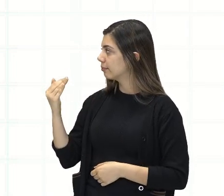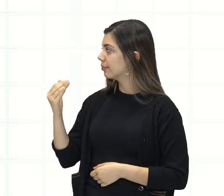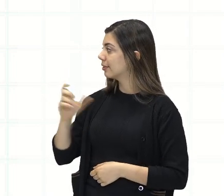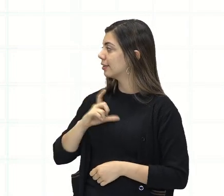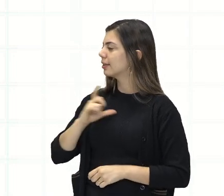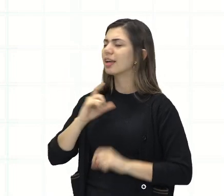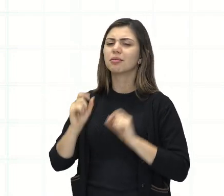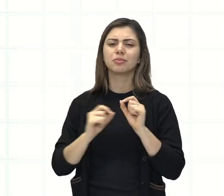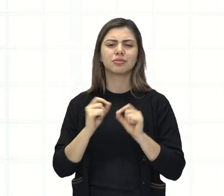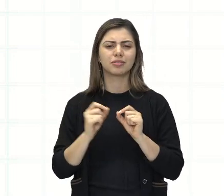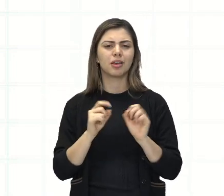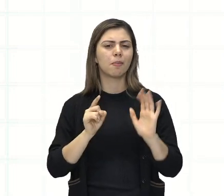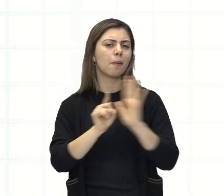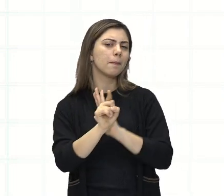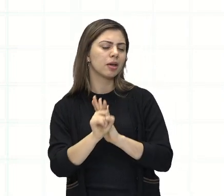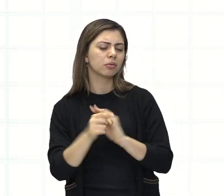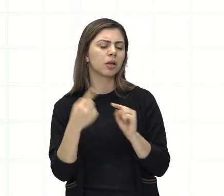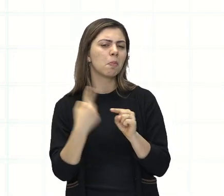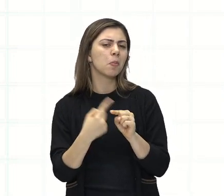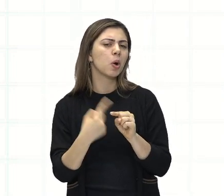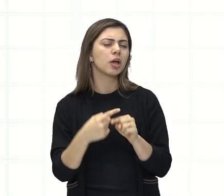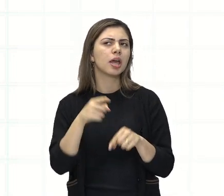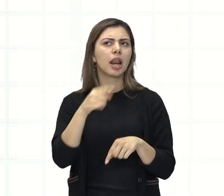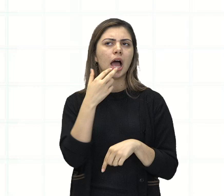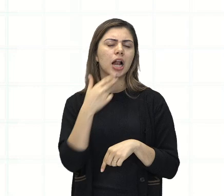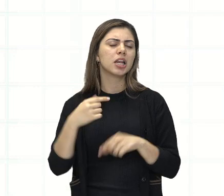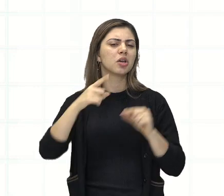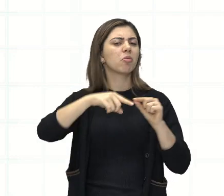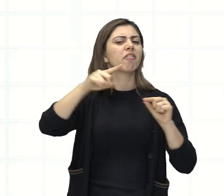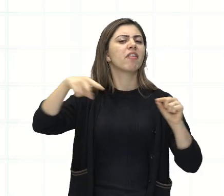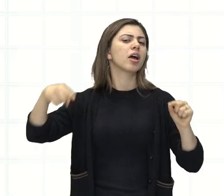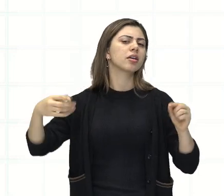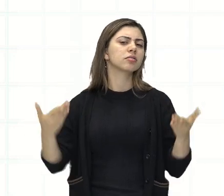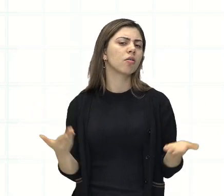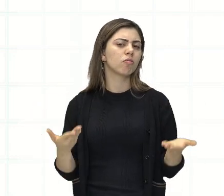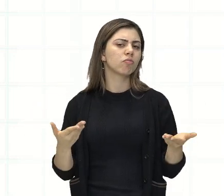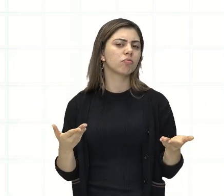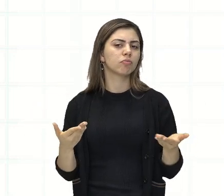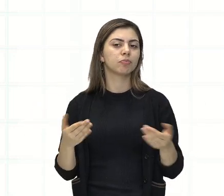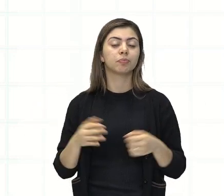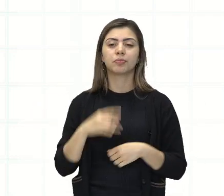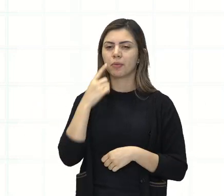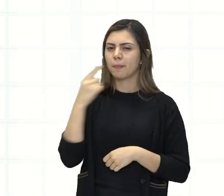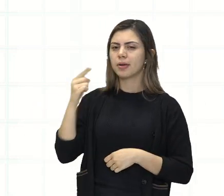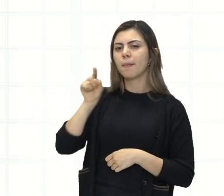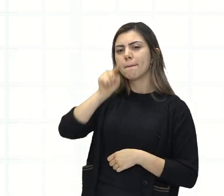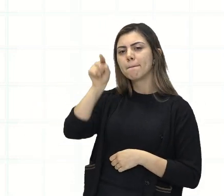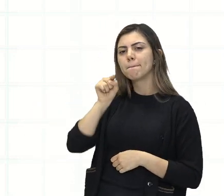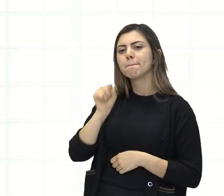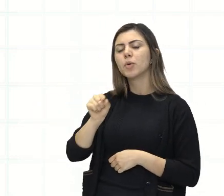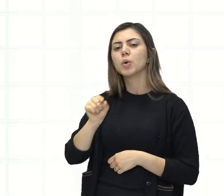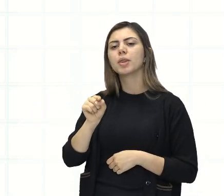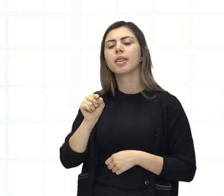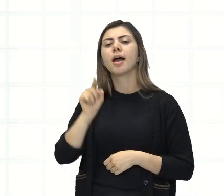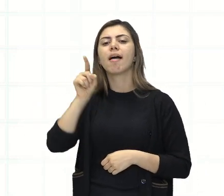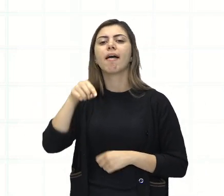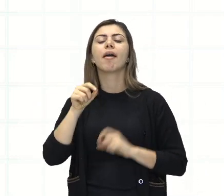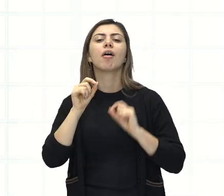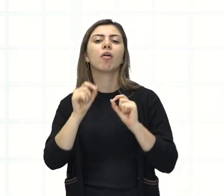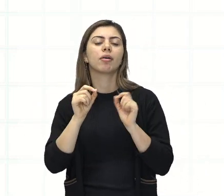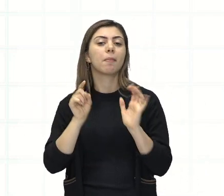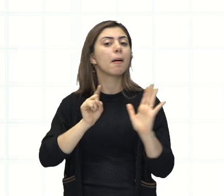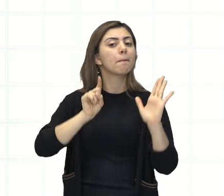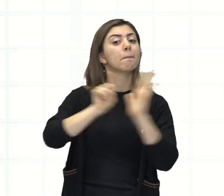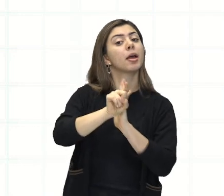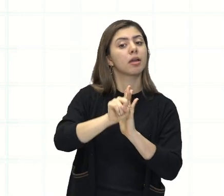uma indagação, né? Esse ponto aqui chamado de exclamação, ele faz uma